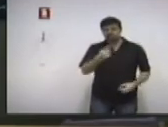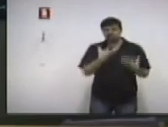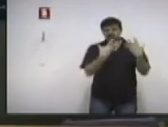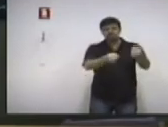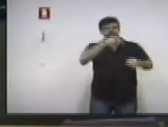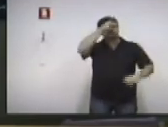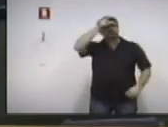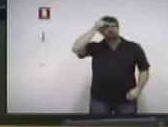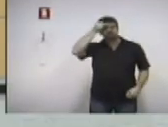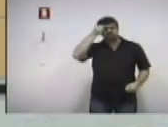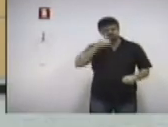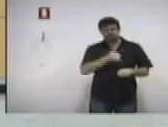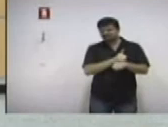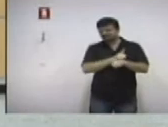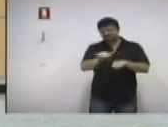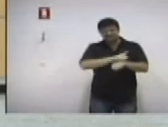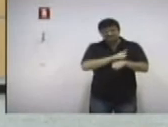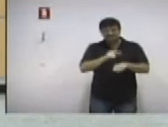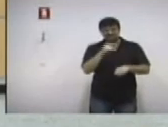presente